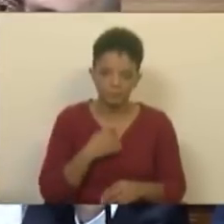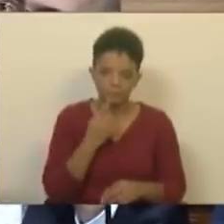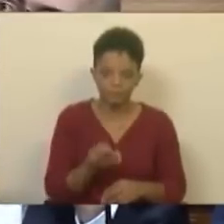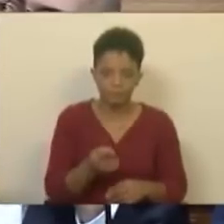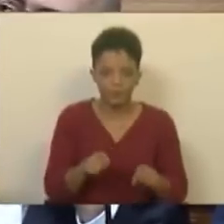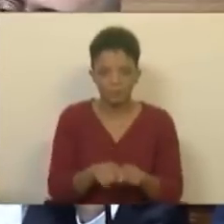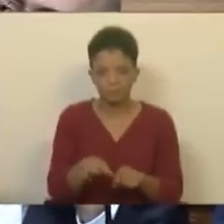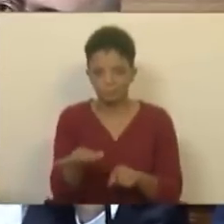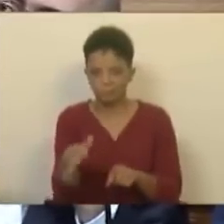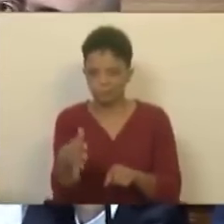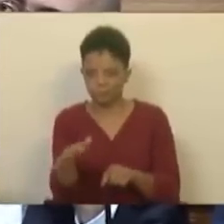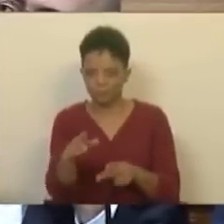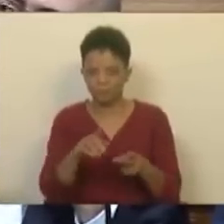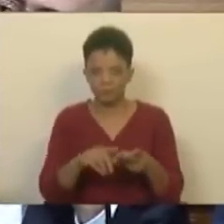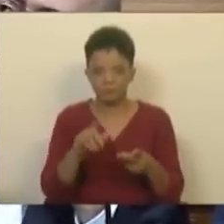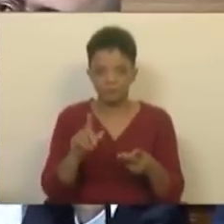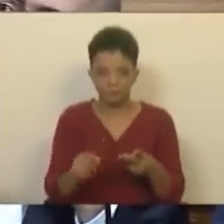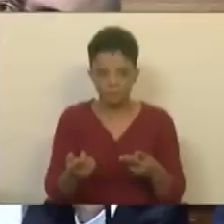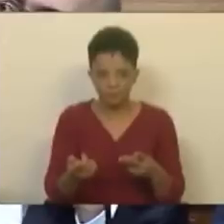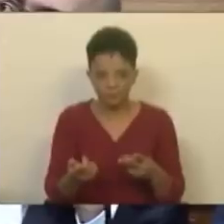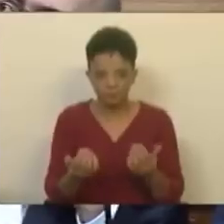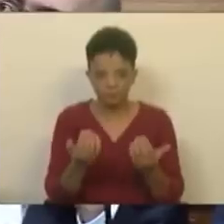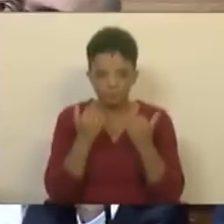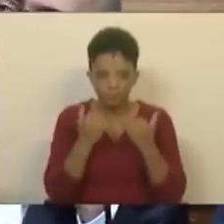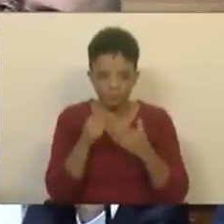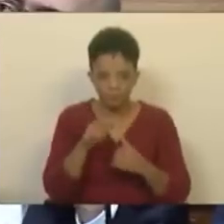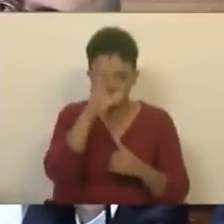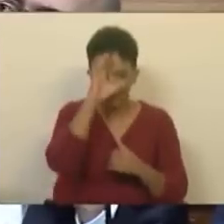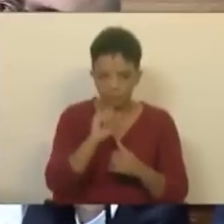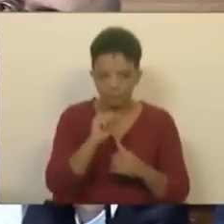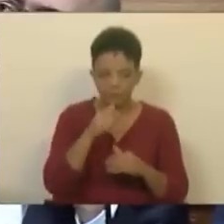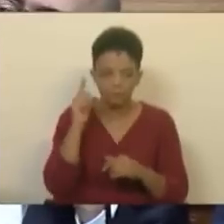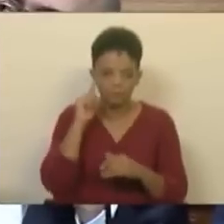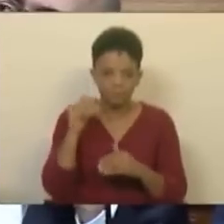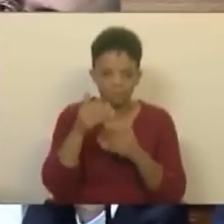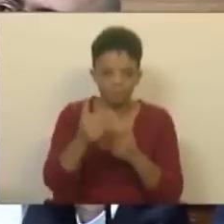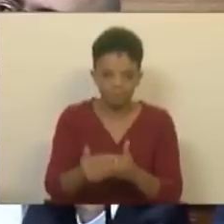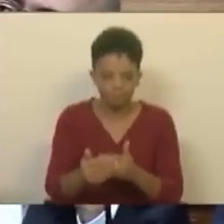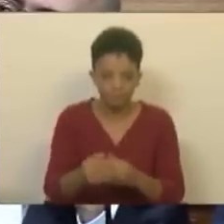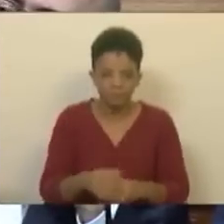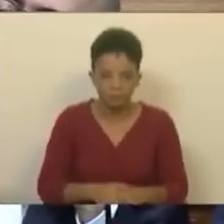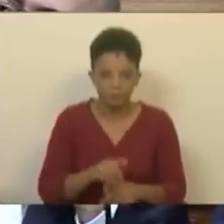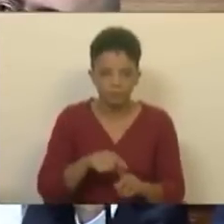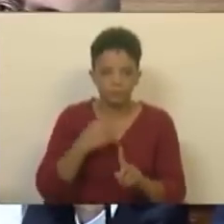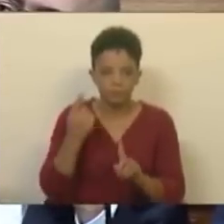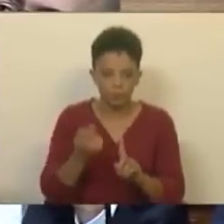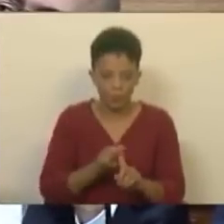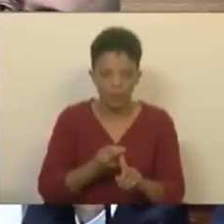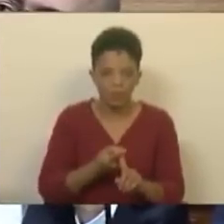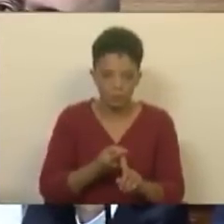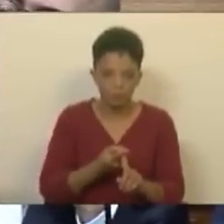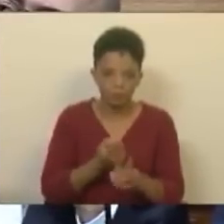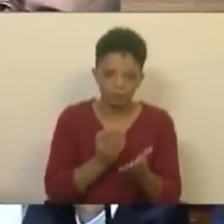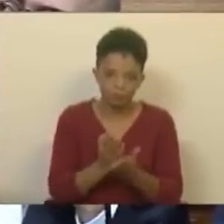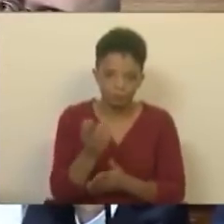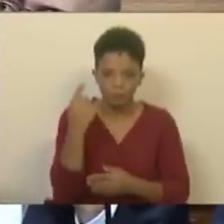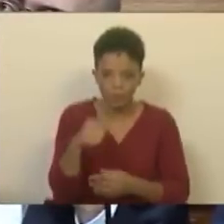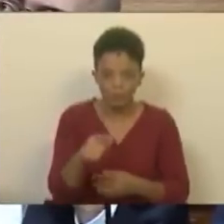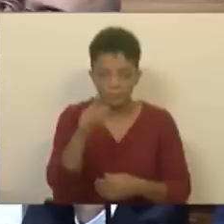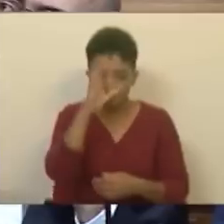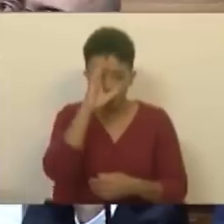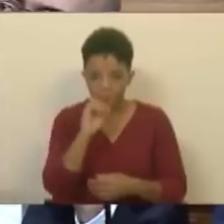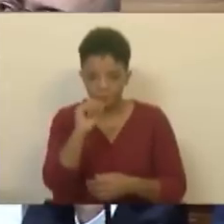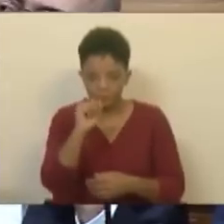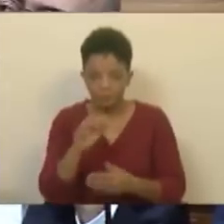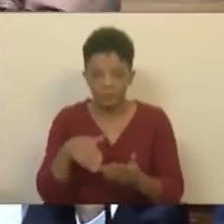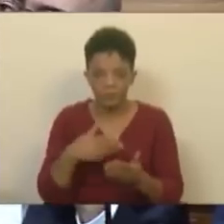de morna e tem recebido uma indicação de que este Governo está a prazo que tem basicamente um ano de validade isto é que é um